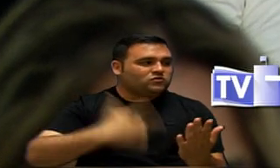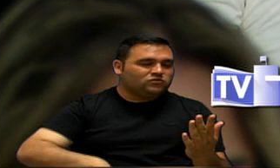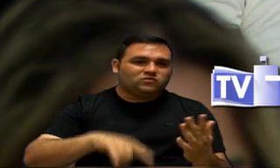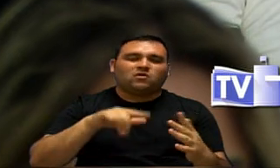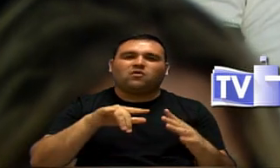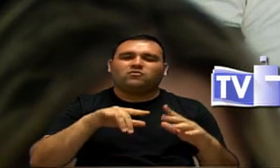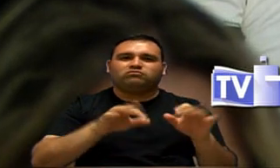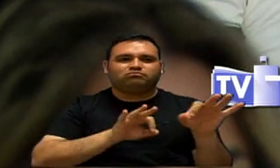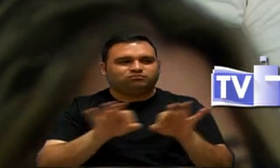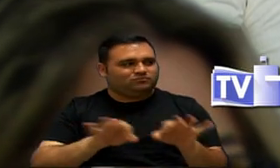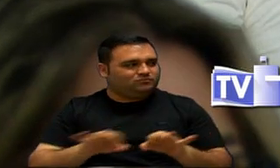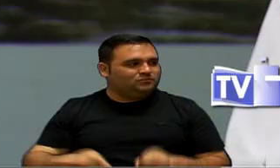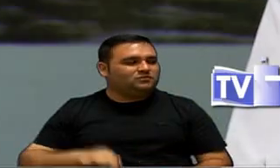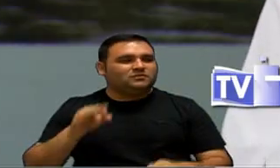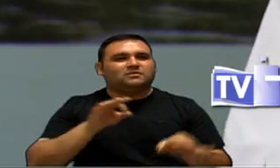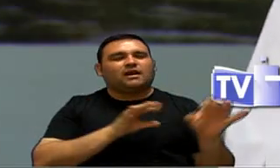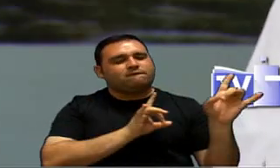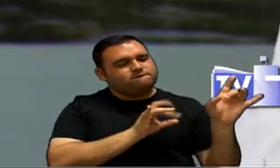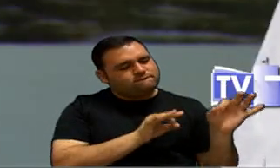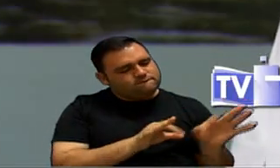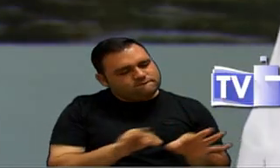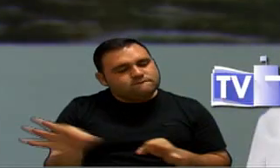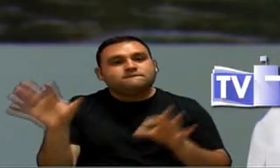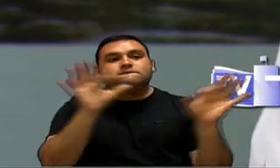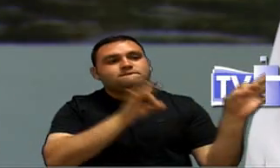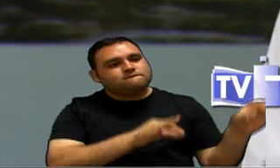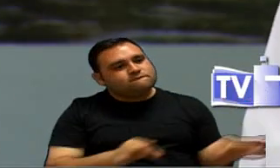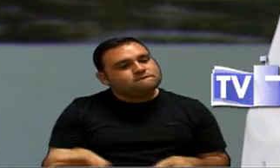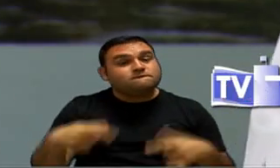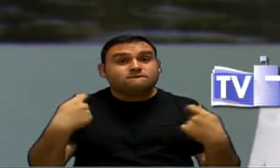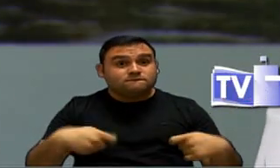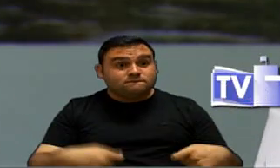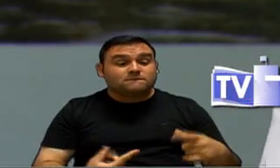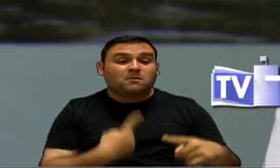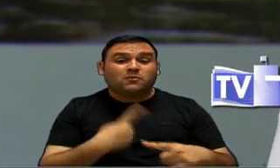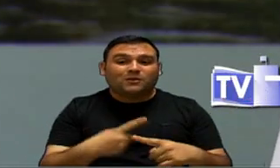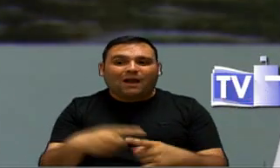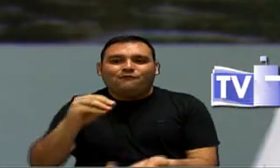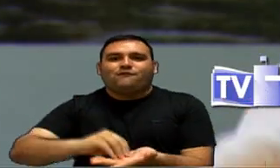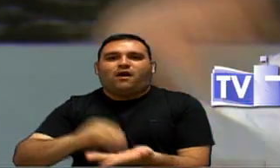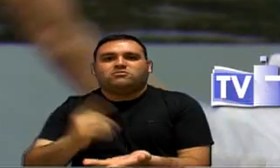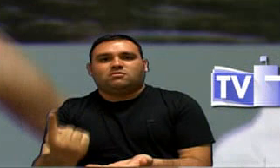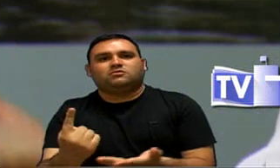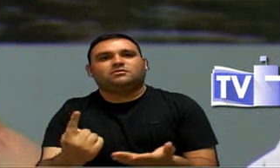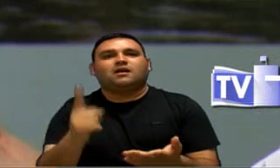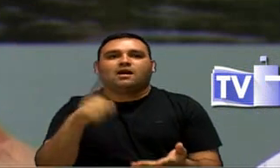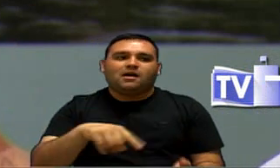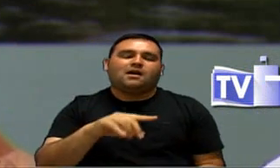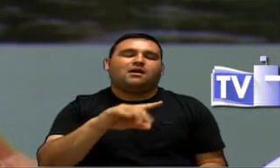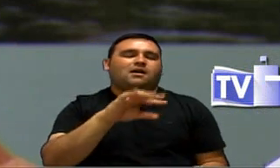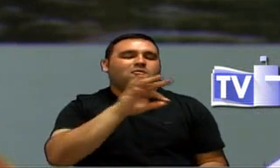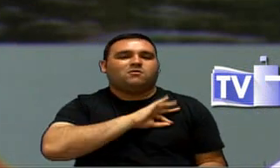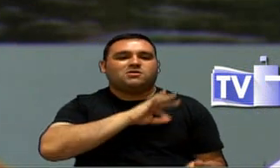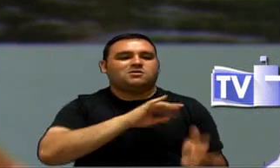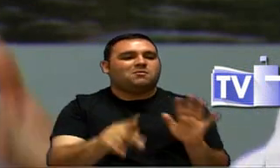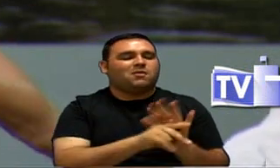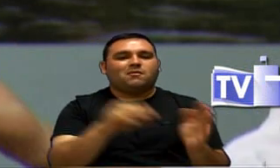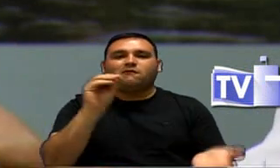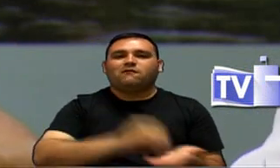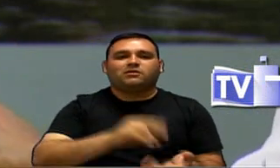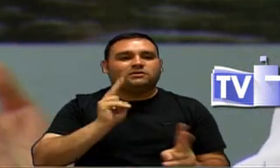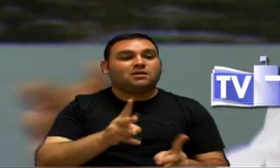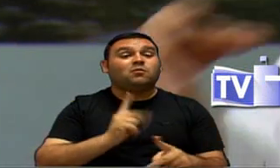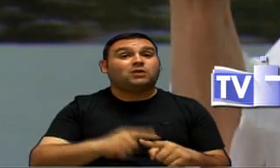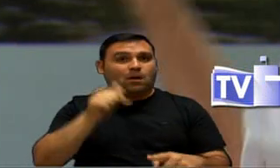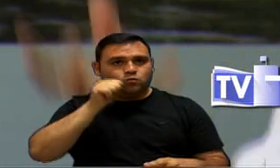que toda... Periodicamente, nós temos que montar a rede, porque uma parte fica falhando. A da delegacia falha sempre, delegacia da mulher, não